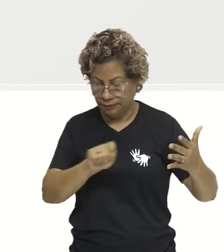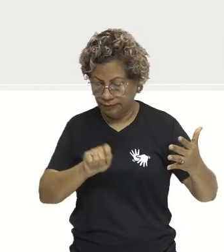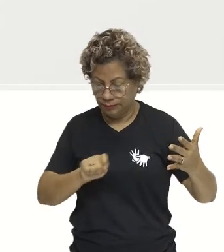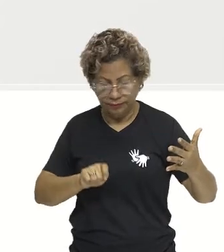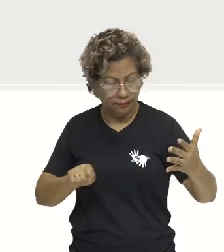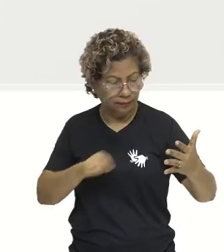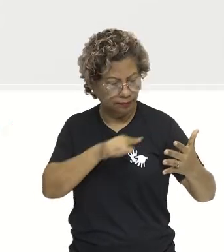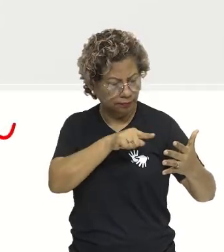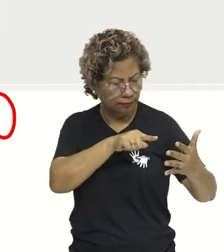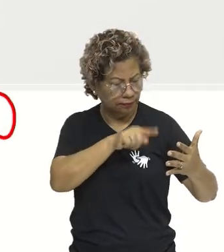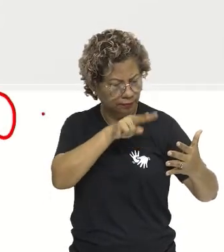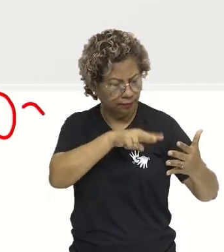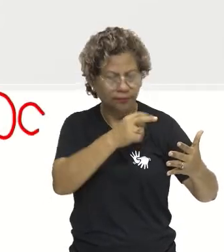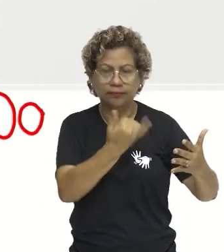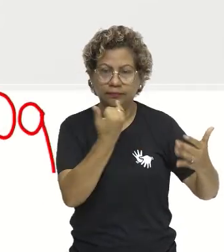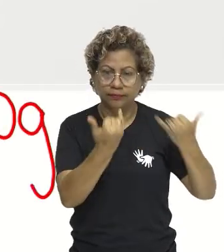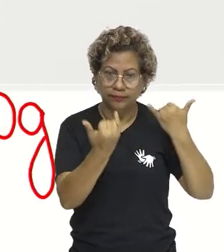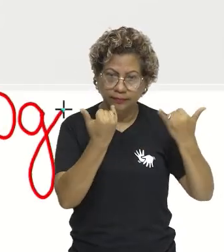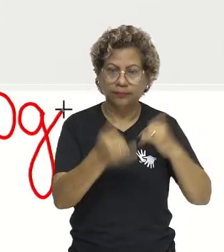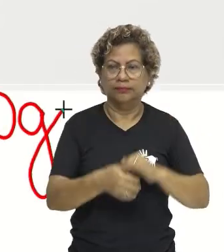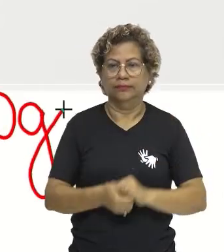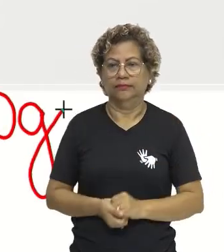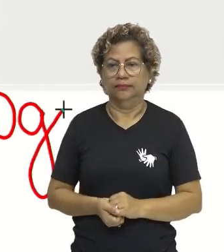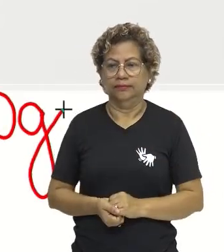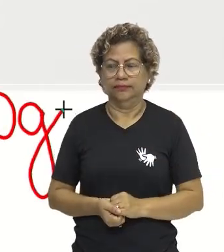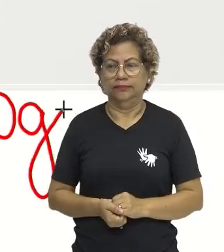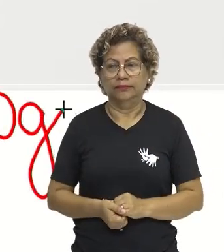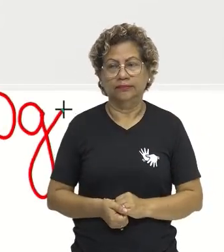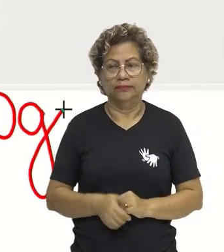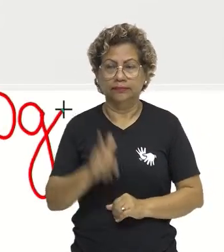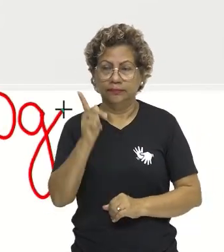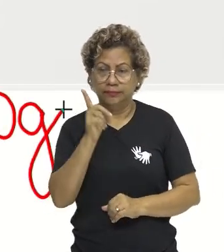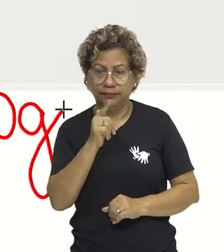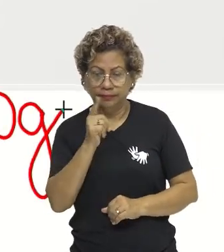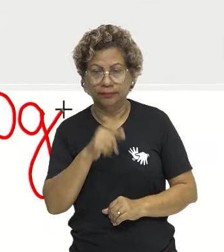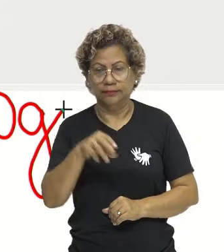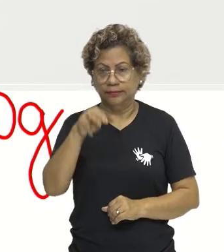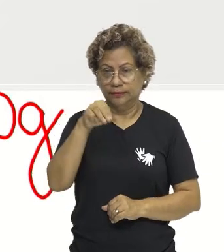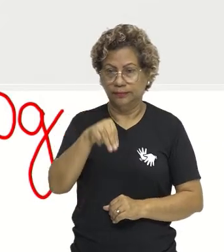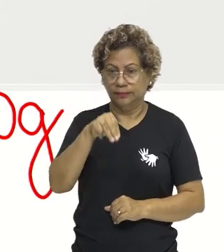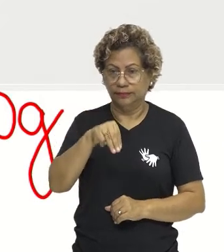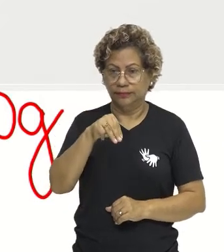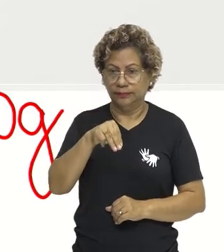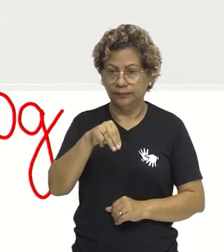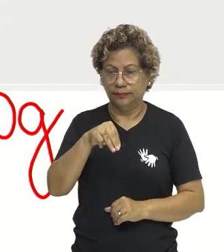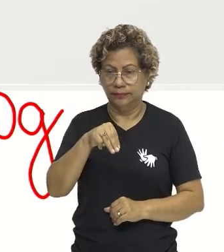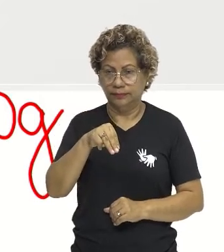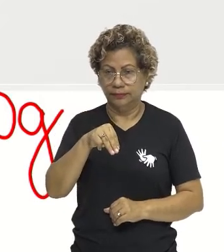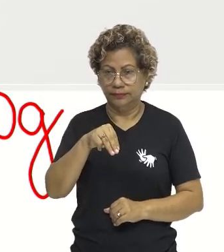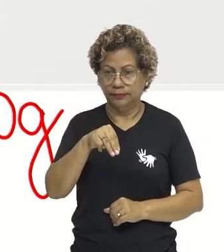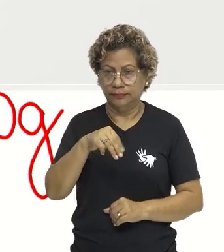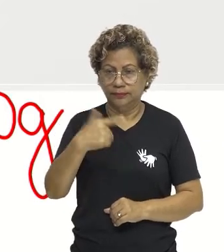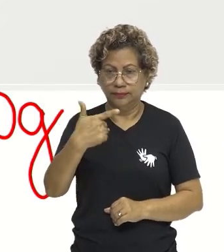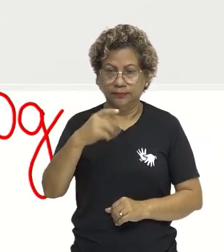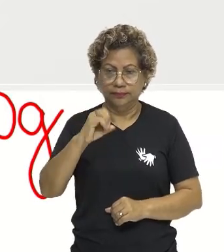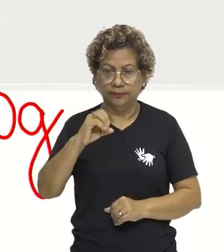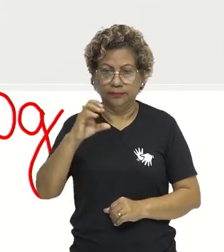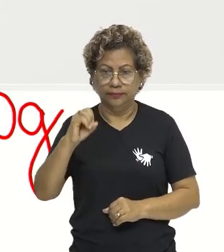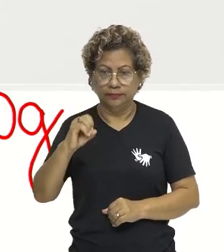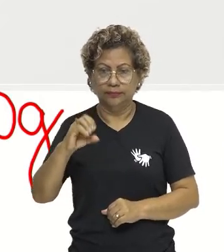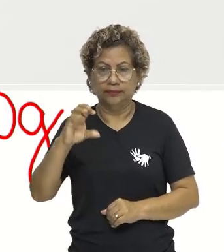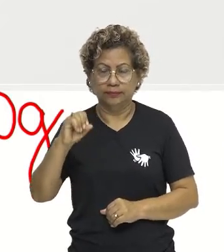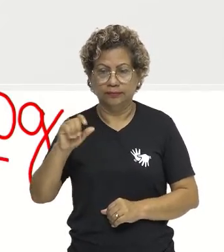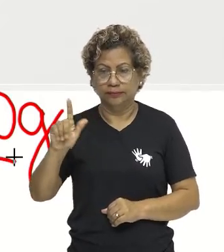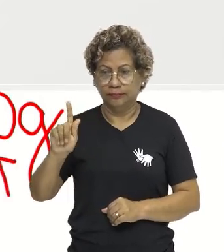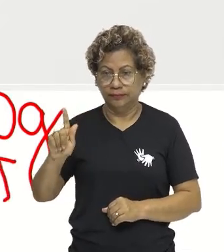2.000, transformando 2.000 gramas. O calor específico também vale 1 no